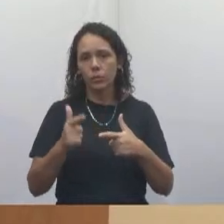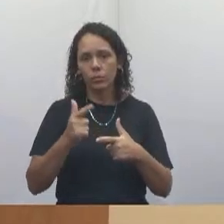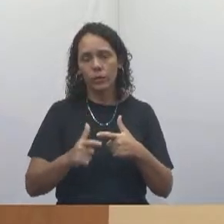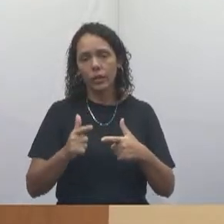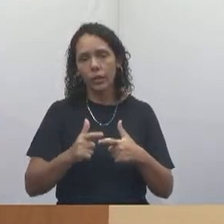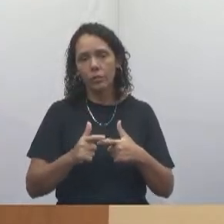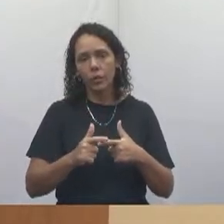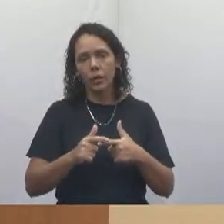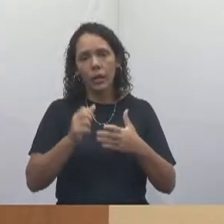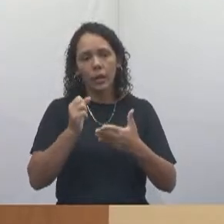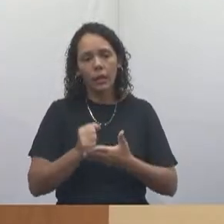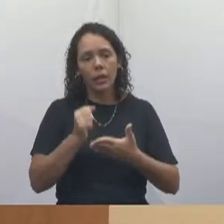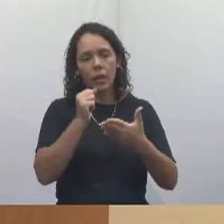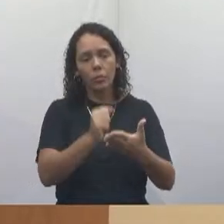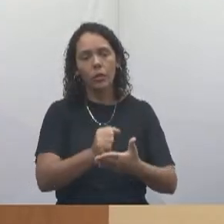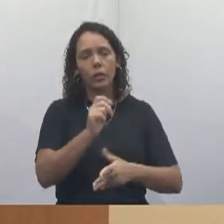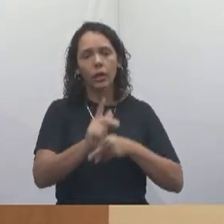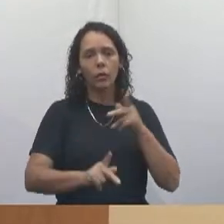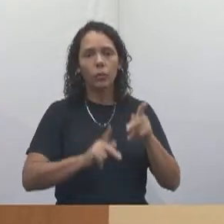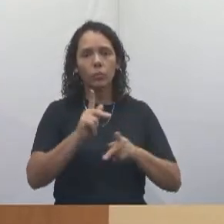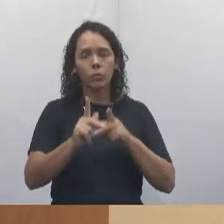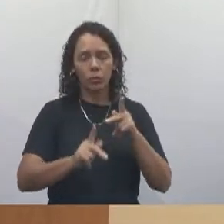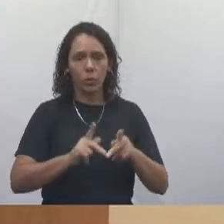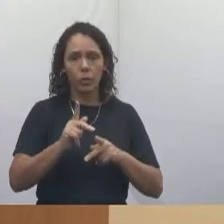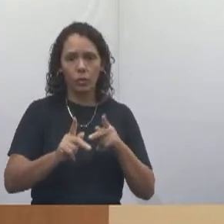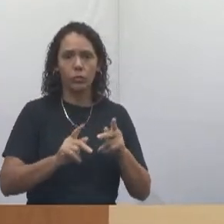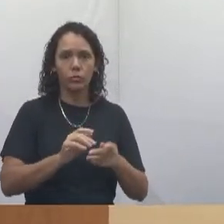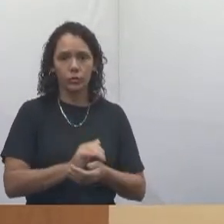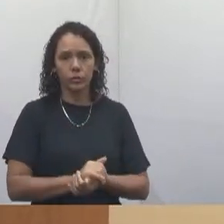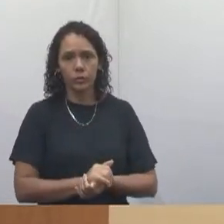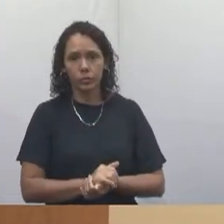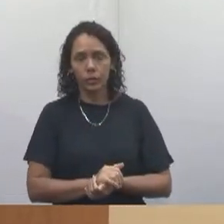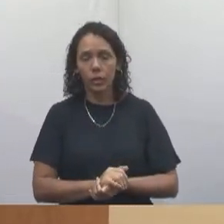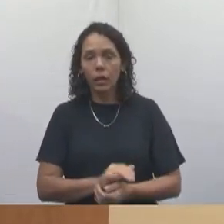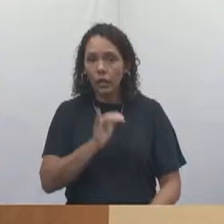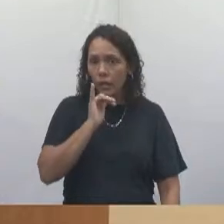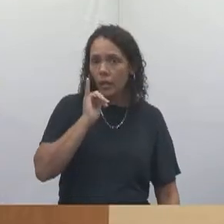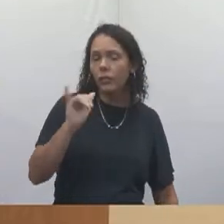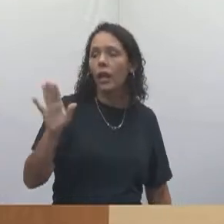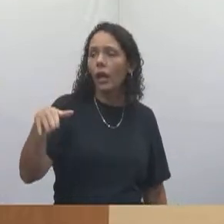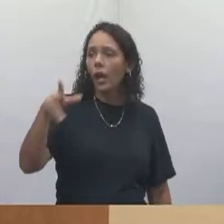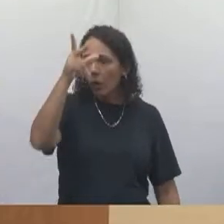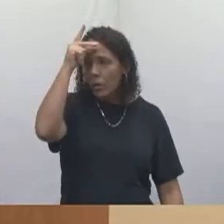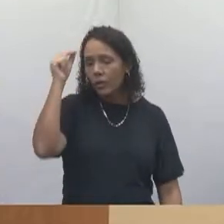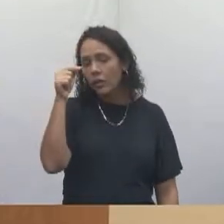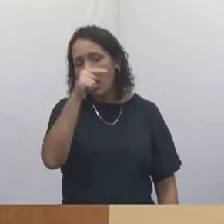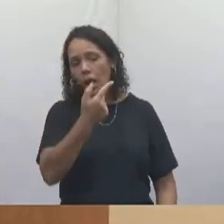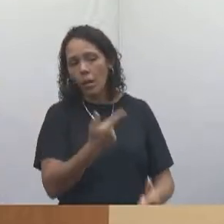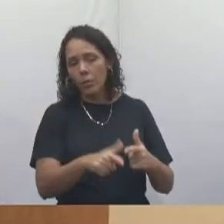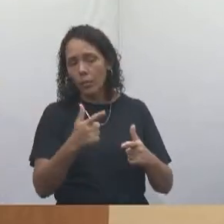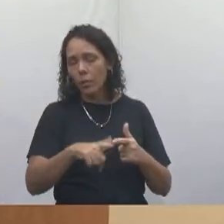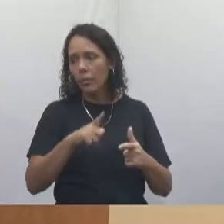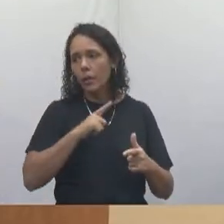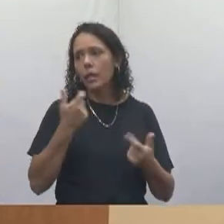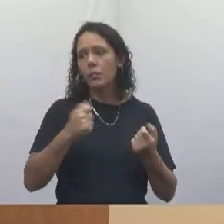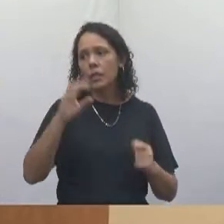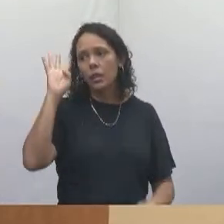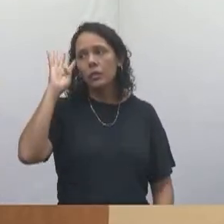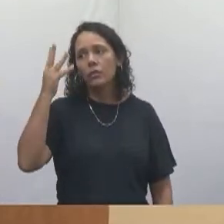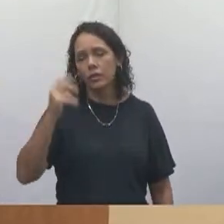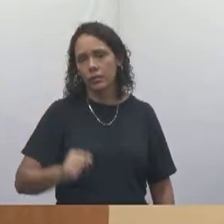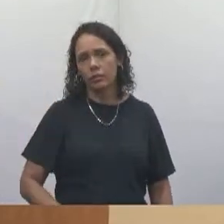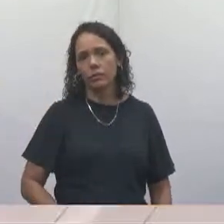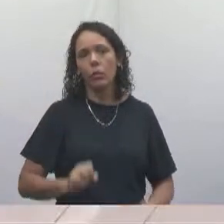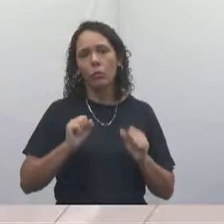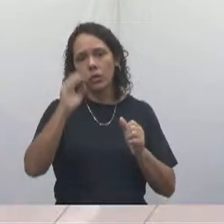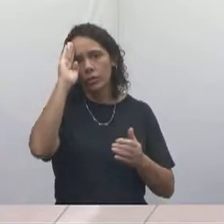dessa cidade junto ao prefeito e falar para ele, olha, preciso olhar para esse canto, preciso olhar para lá, preciso olhar para cá. Conte com essa vereadora Maria